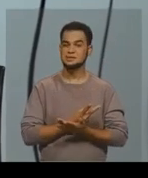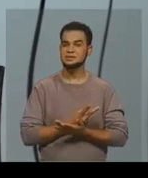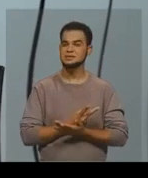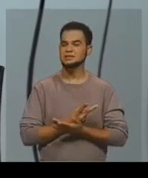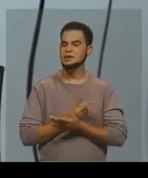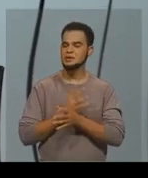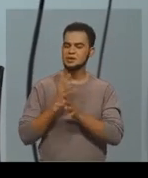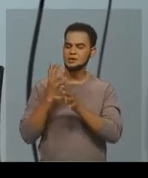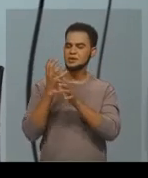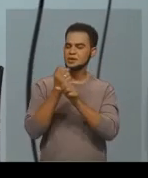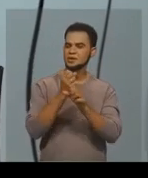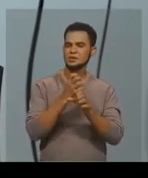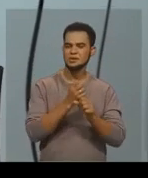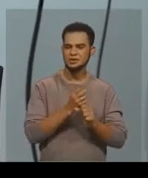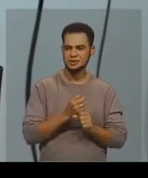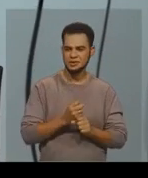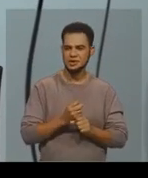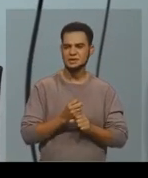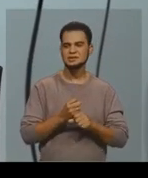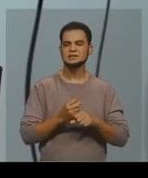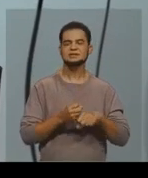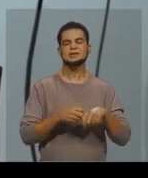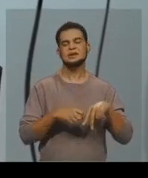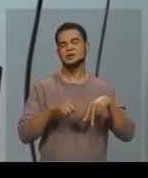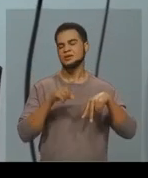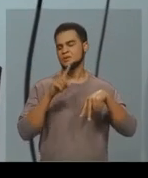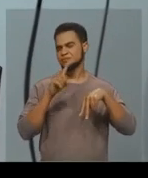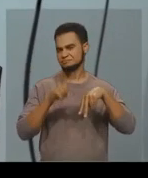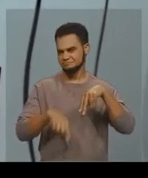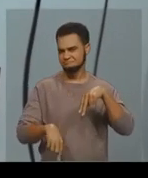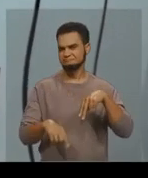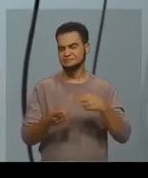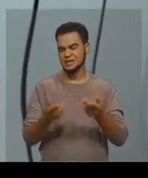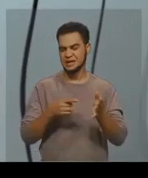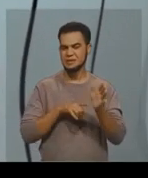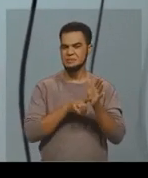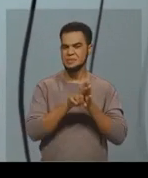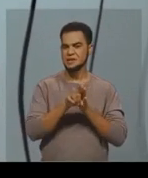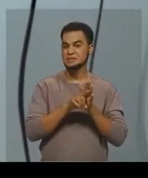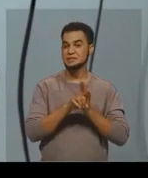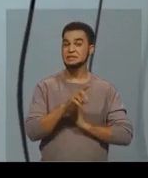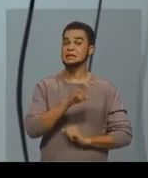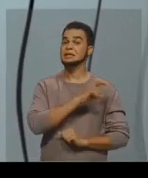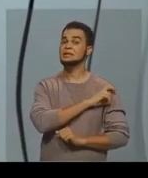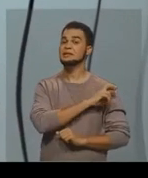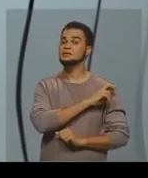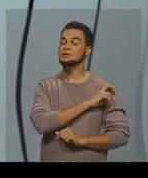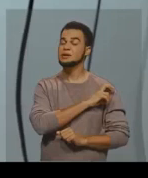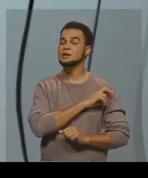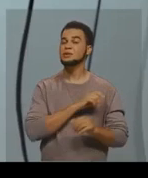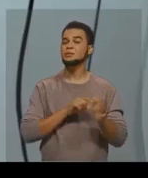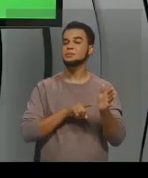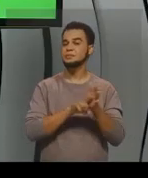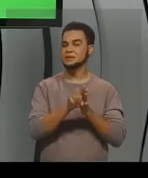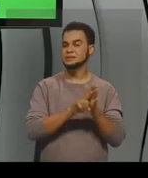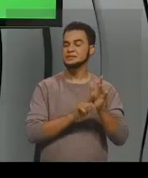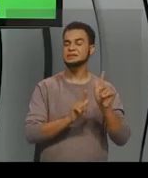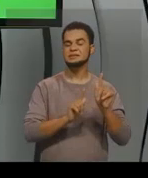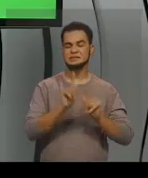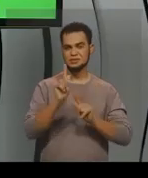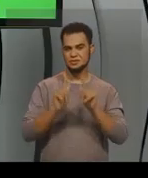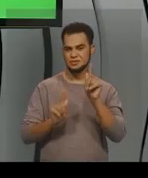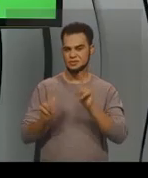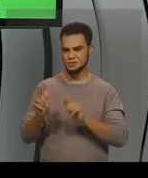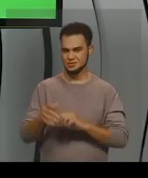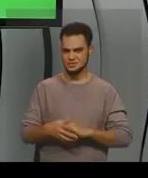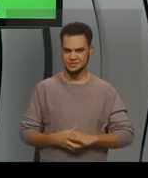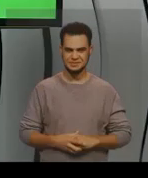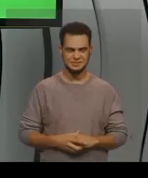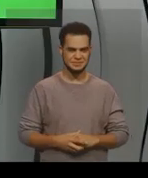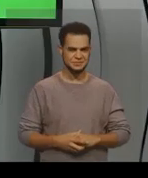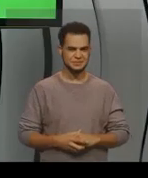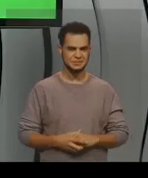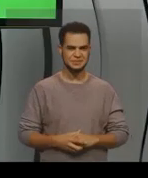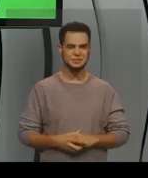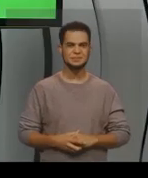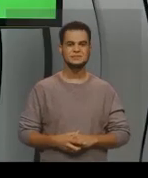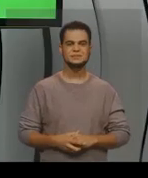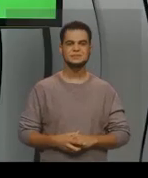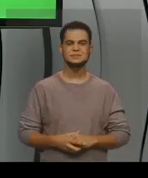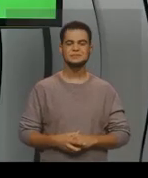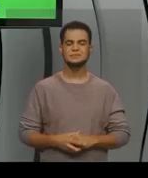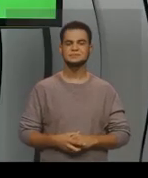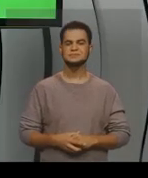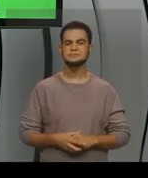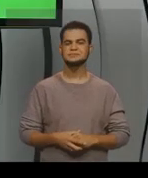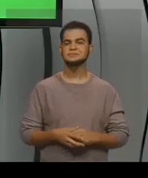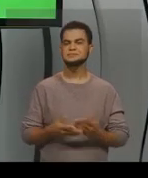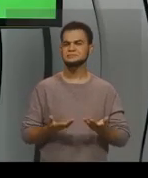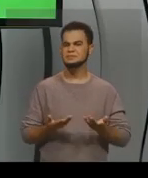números naturais, 5º ano, pesquisa estatística. Muito obrigada, professora. E nas suas aulas, professor Flávio, qual foi o